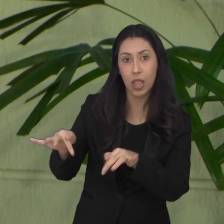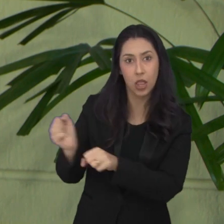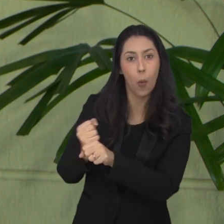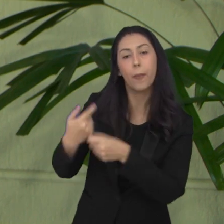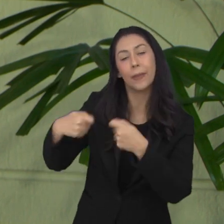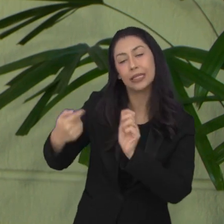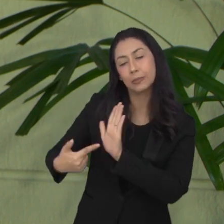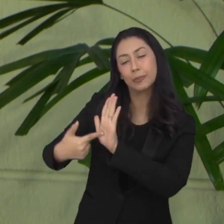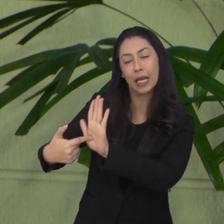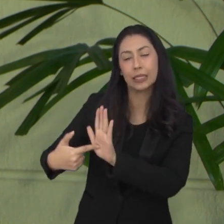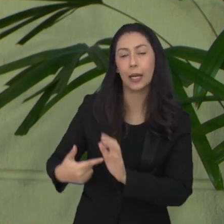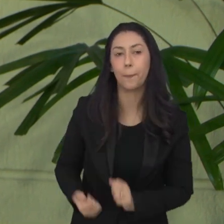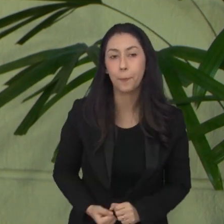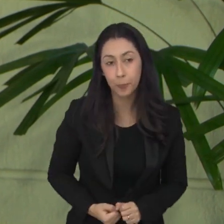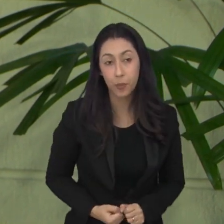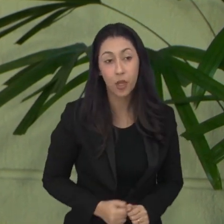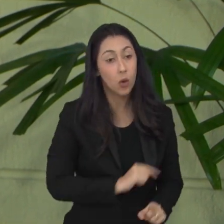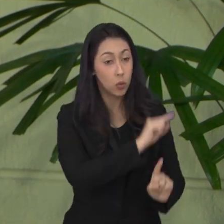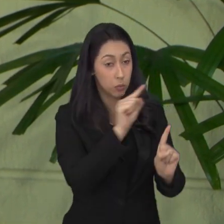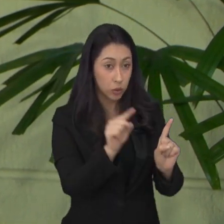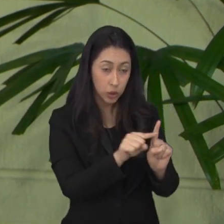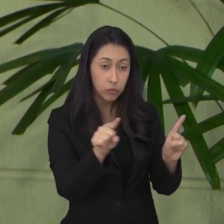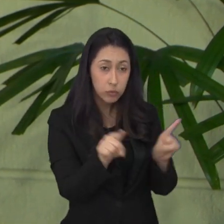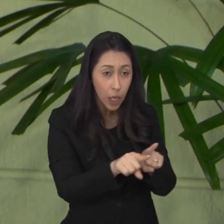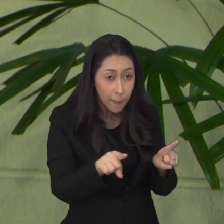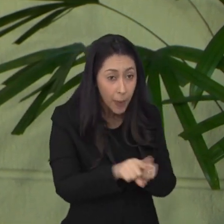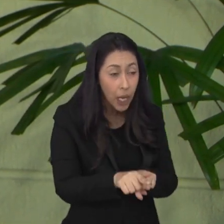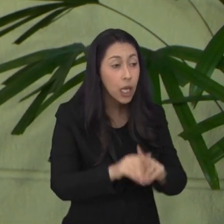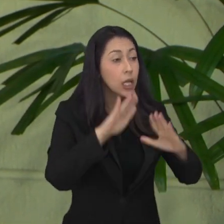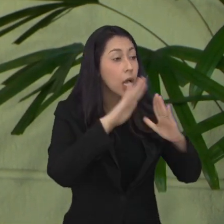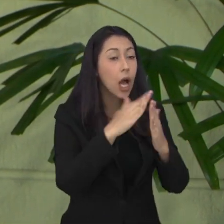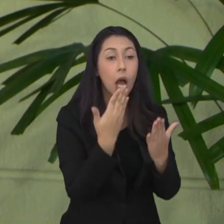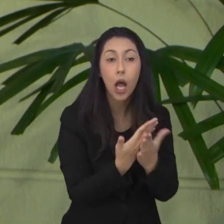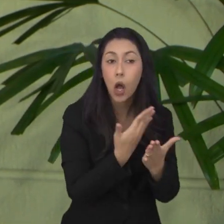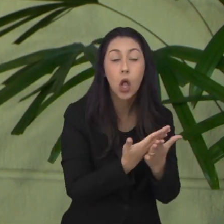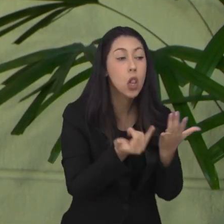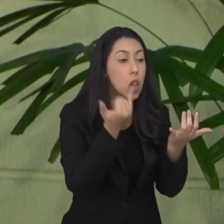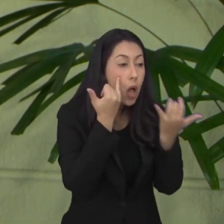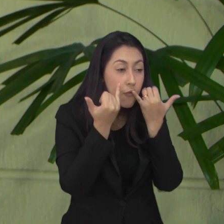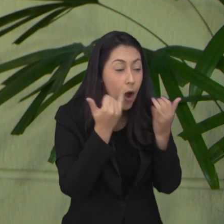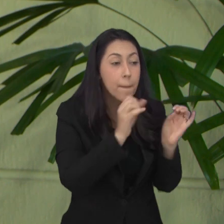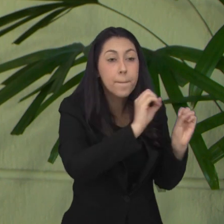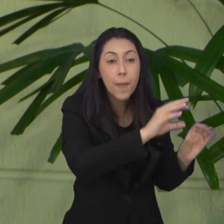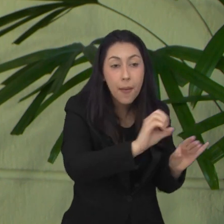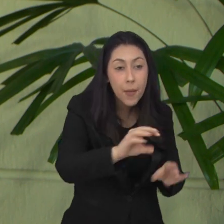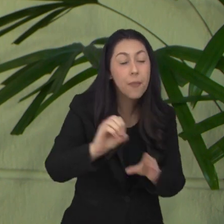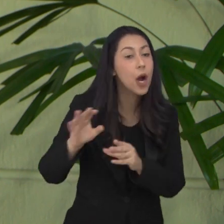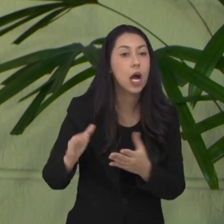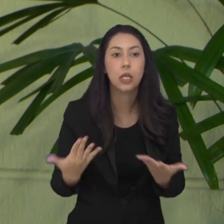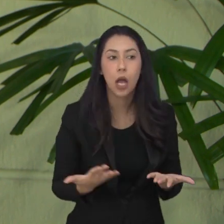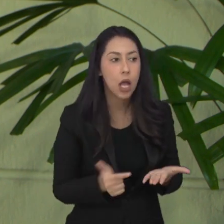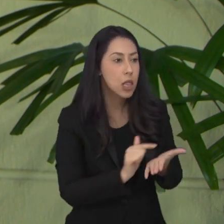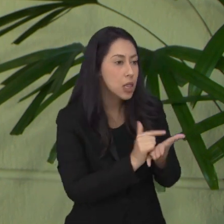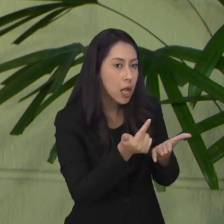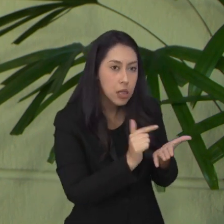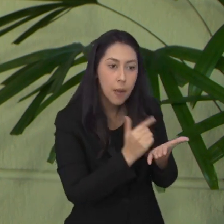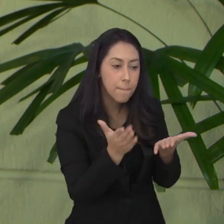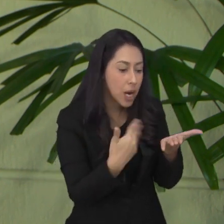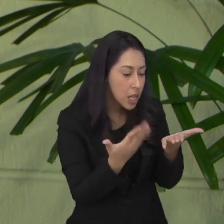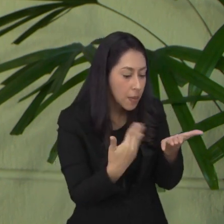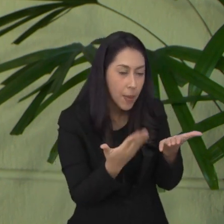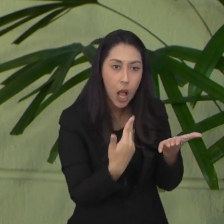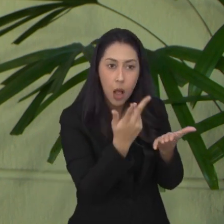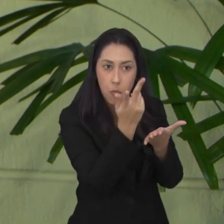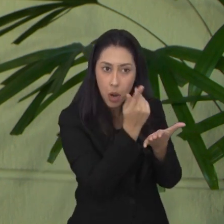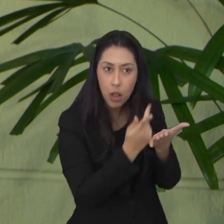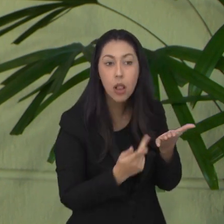por finalidade também que as escolas informem as crianças através de cartilhas ilustrativas,